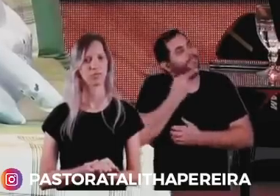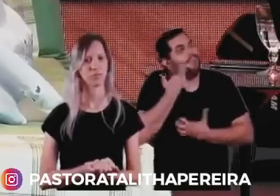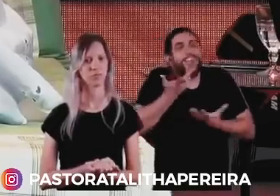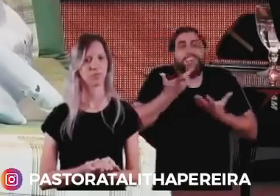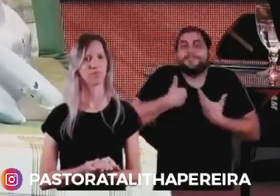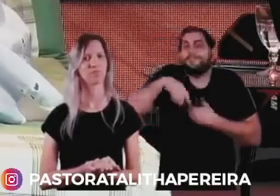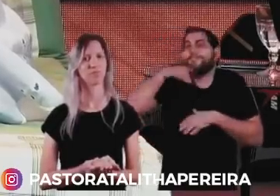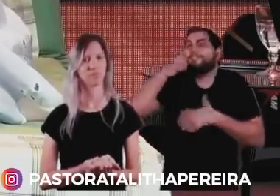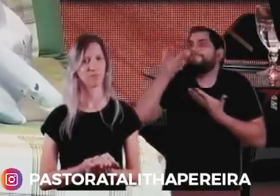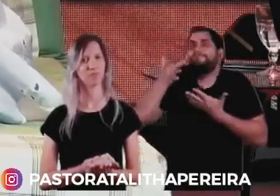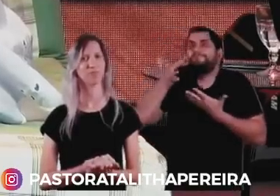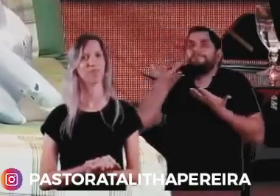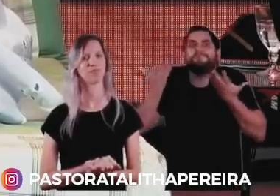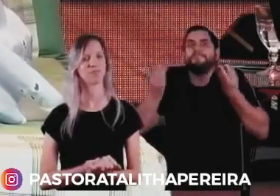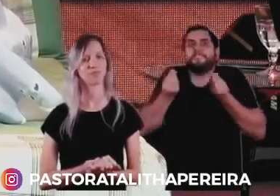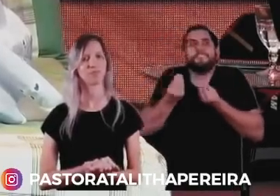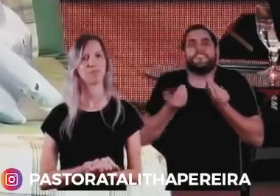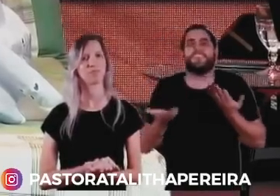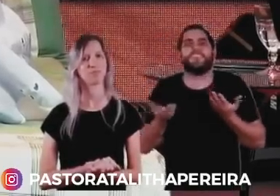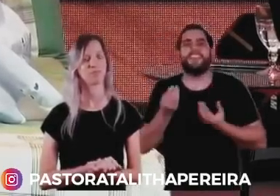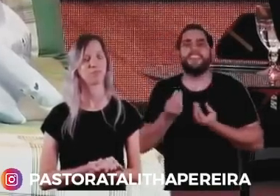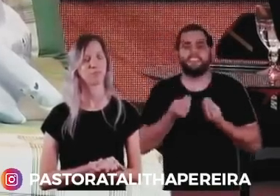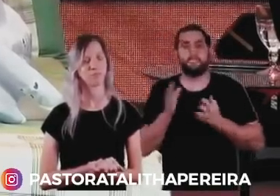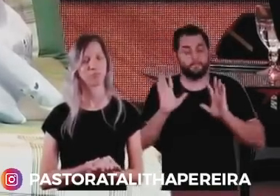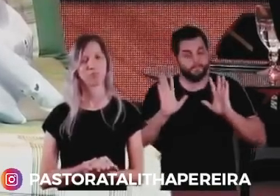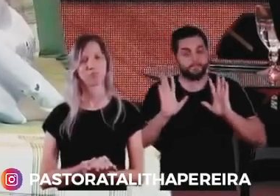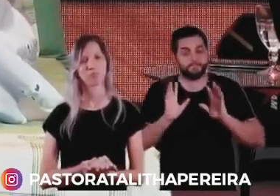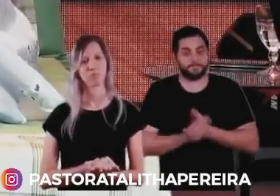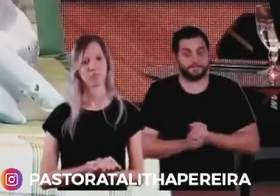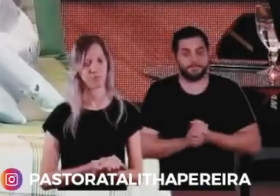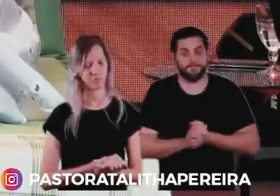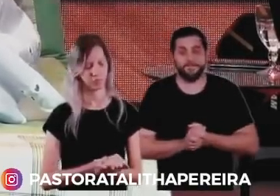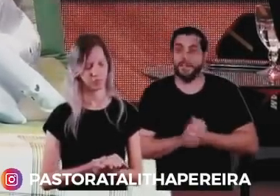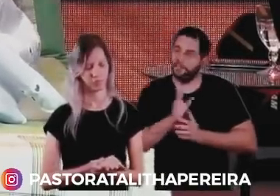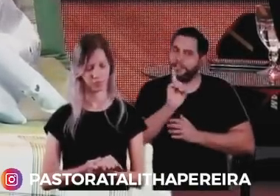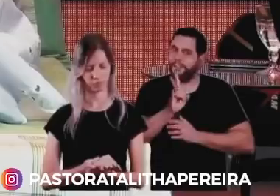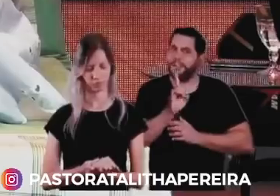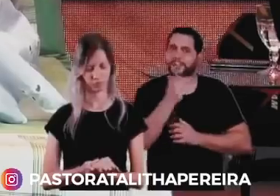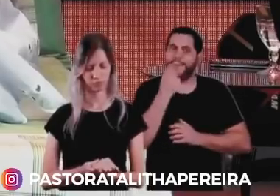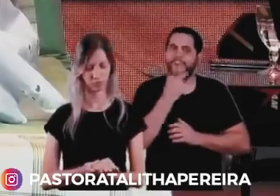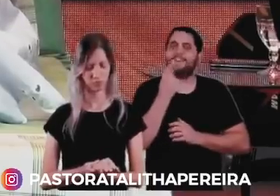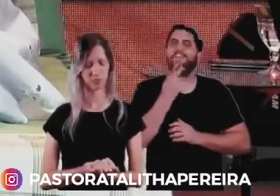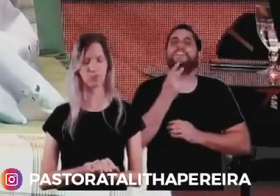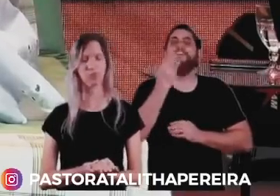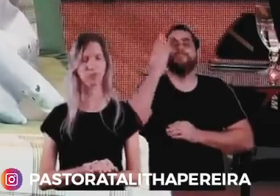Muito suspeito. Então, ó, vamos lá. E quer ver uma coisa quando a gente